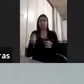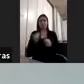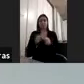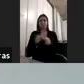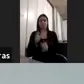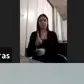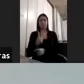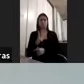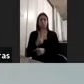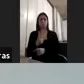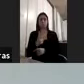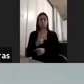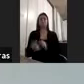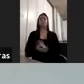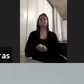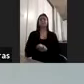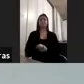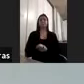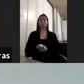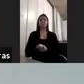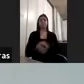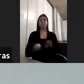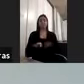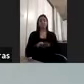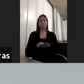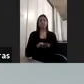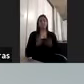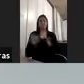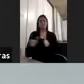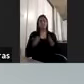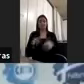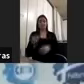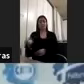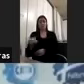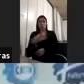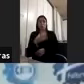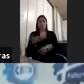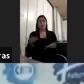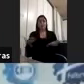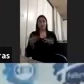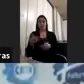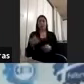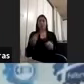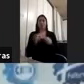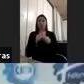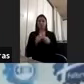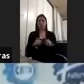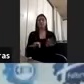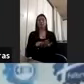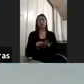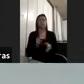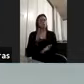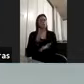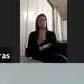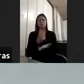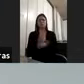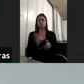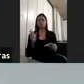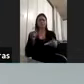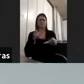a fábrica nova, ainda quando o Carlos Ghosn era presidente da Renault, né? naquele momento foi feita